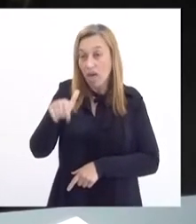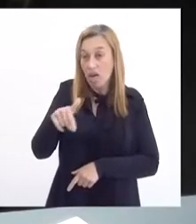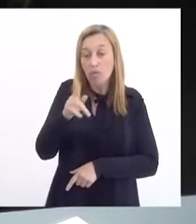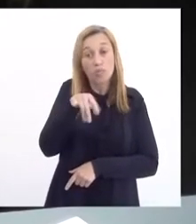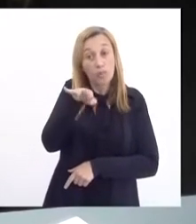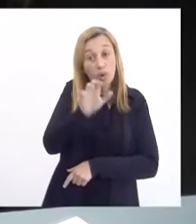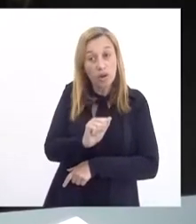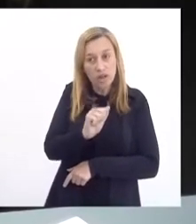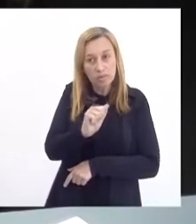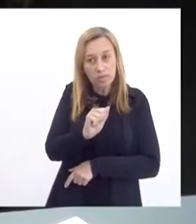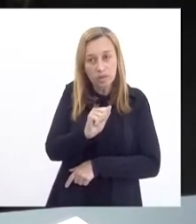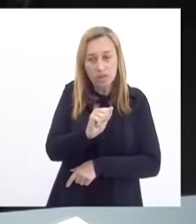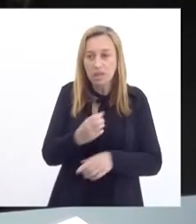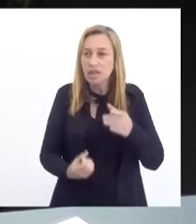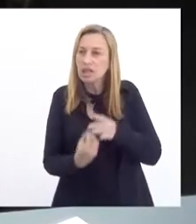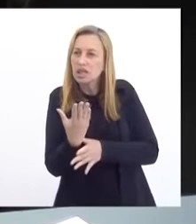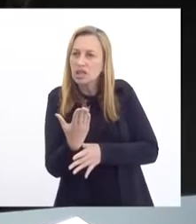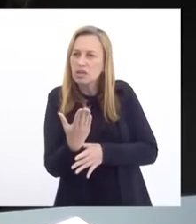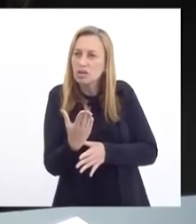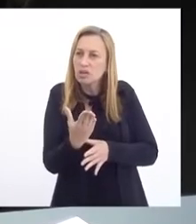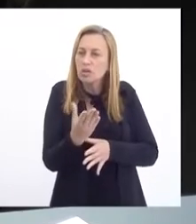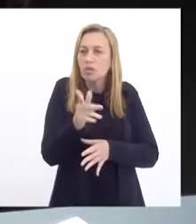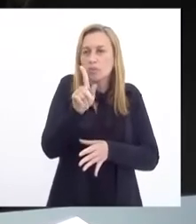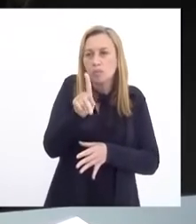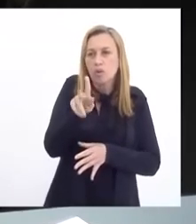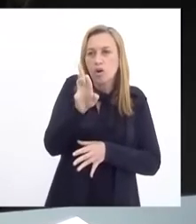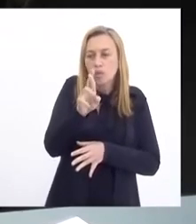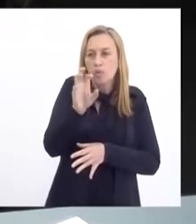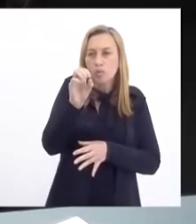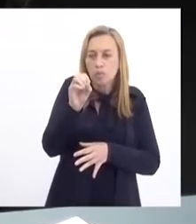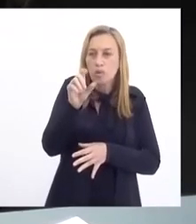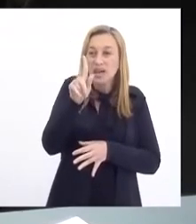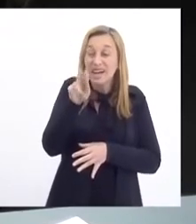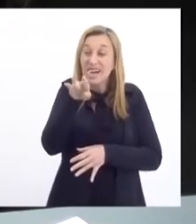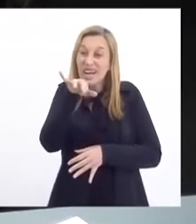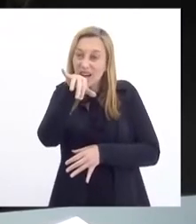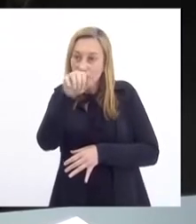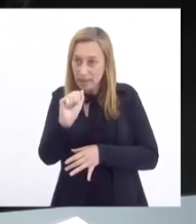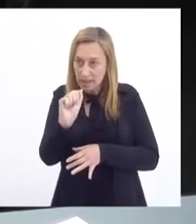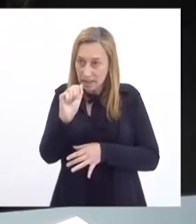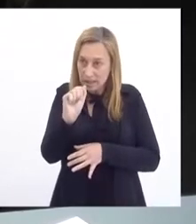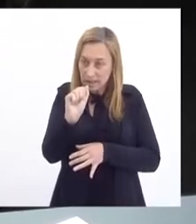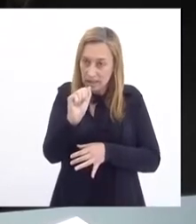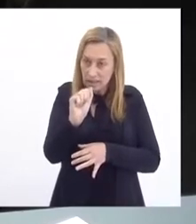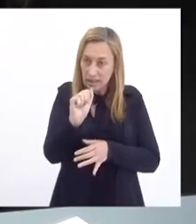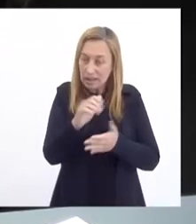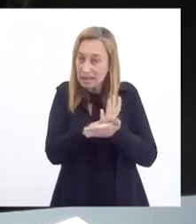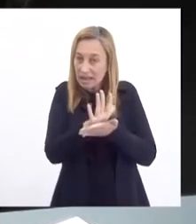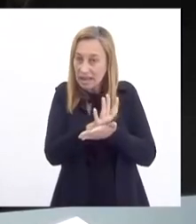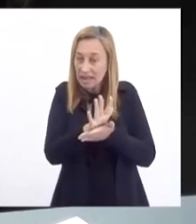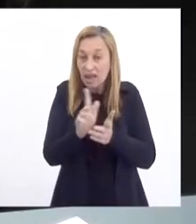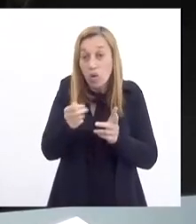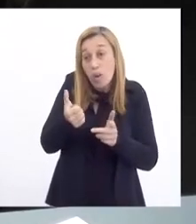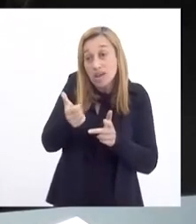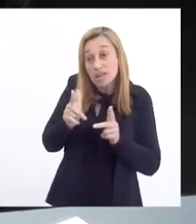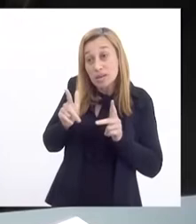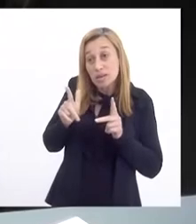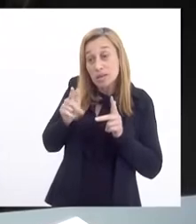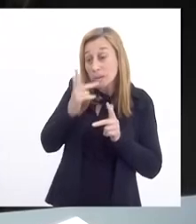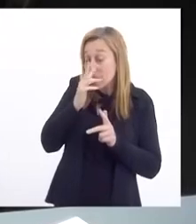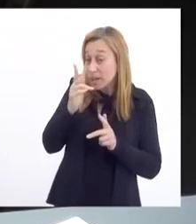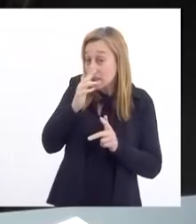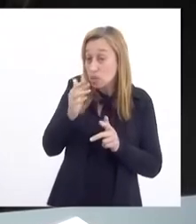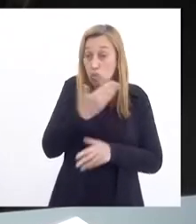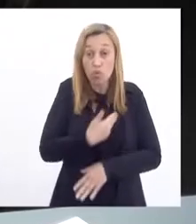programa, institui o programa. Programa, desculpe, e nada é quase parecido, porque se o governo